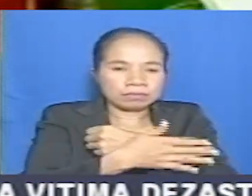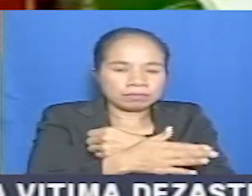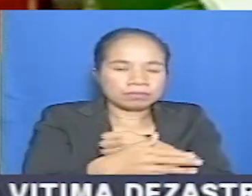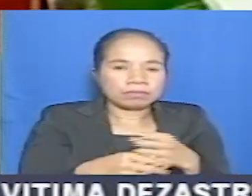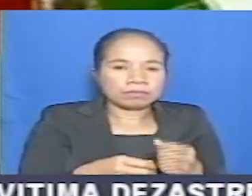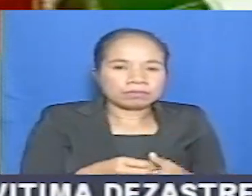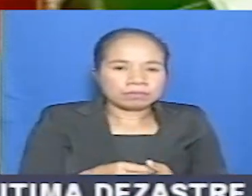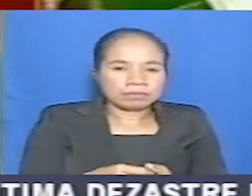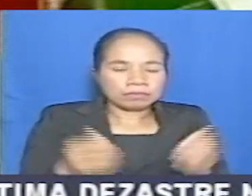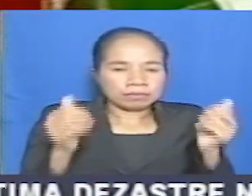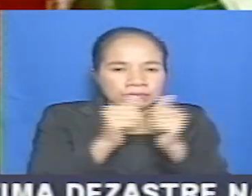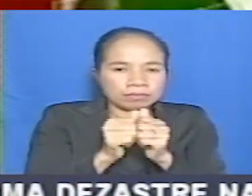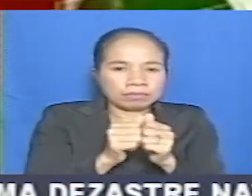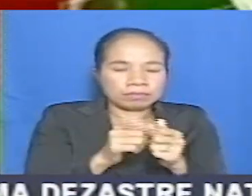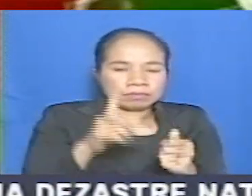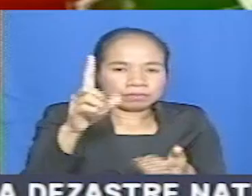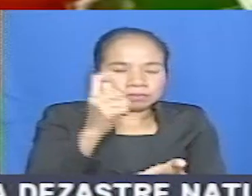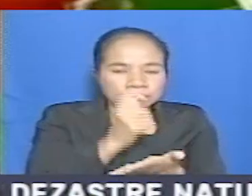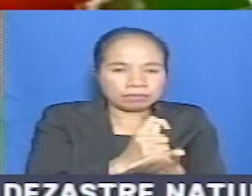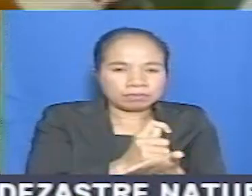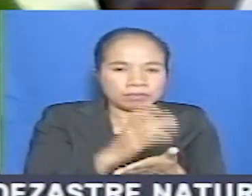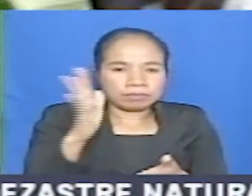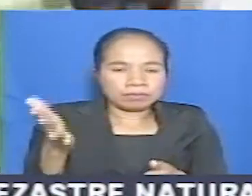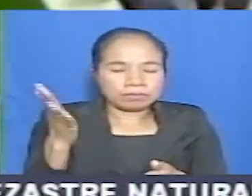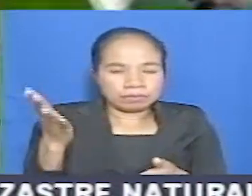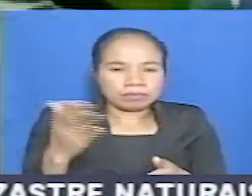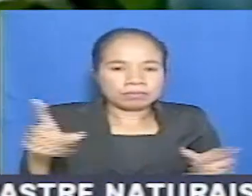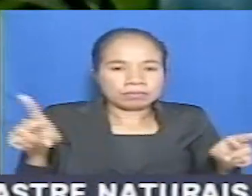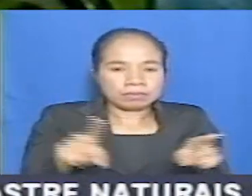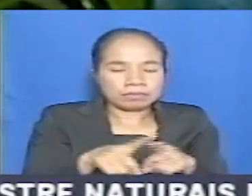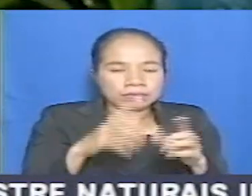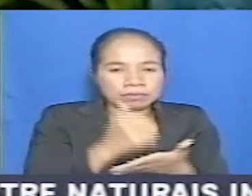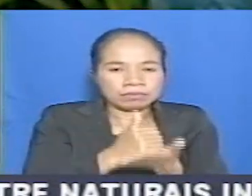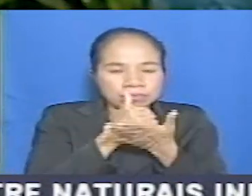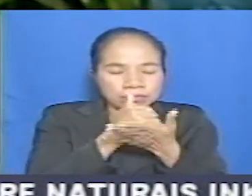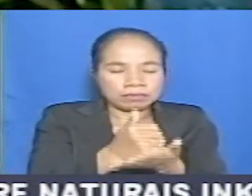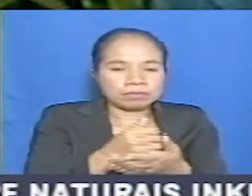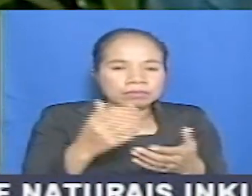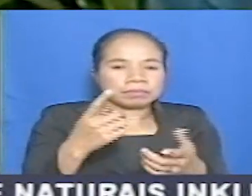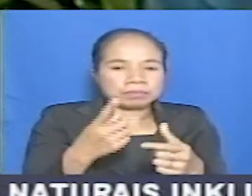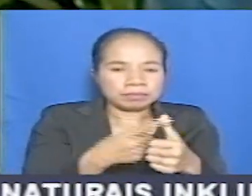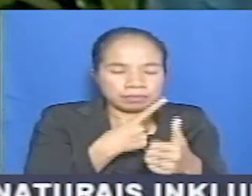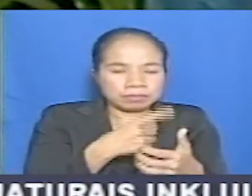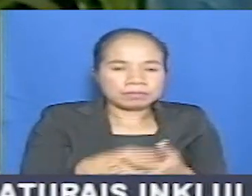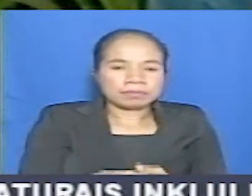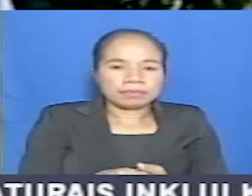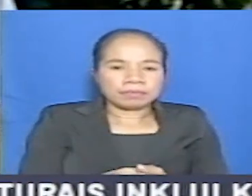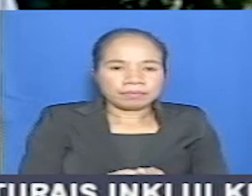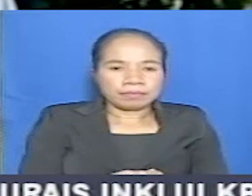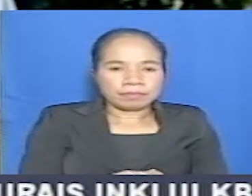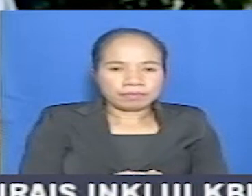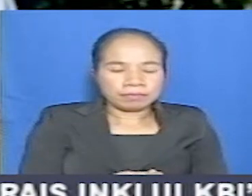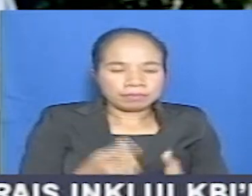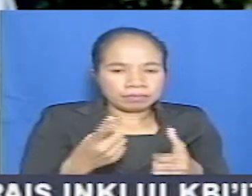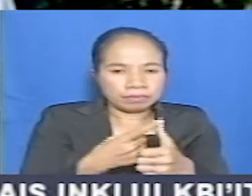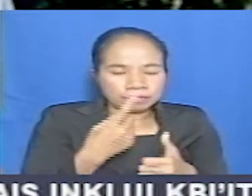nila hamuto atus ida lima nulu hanesan apoyo fase dahulu kenian. Terima